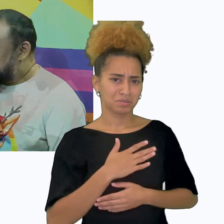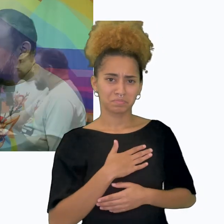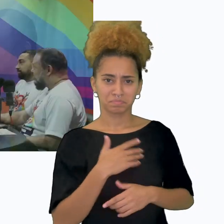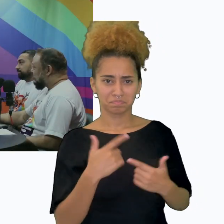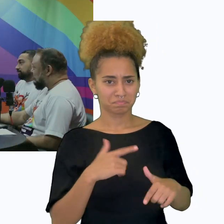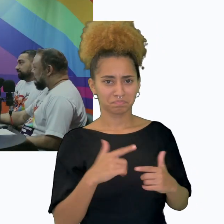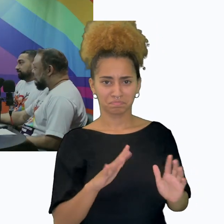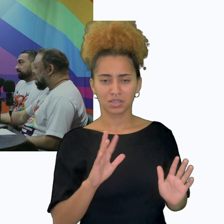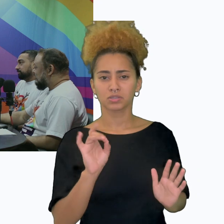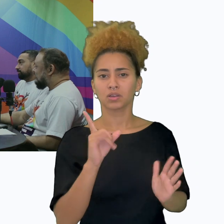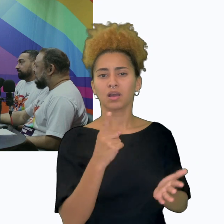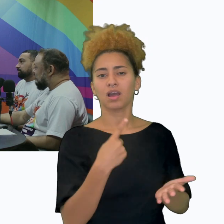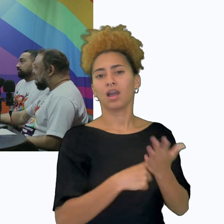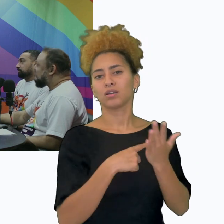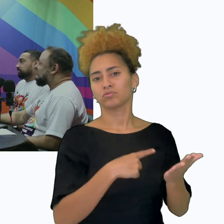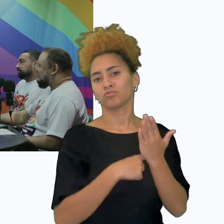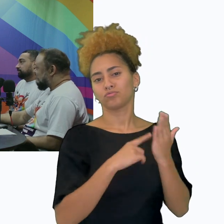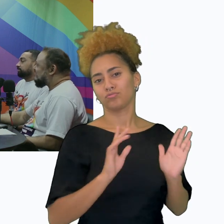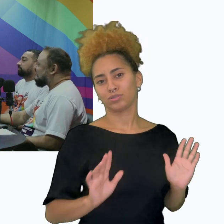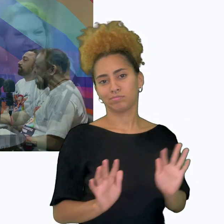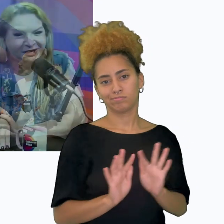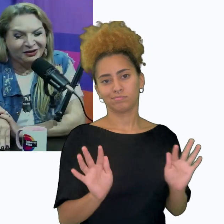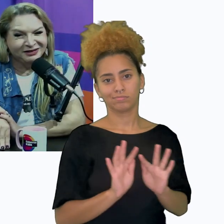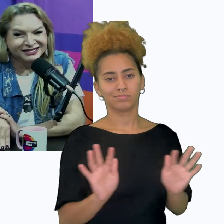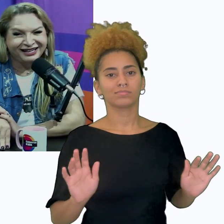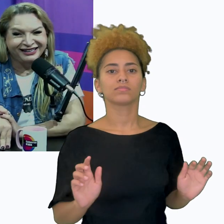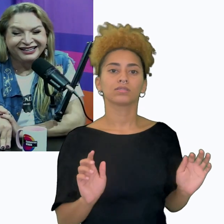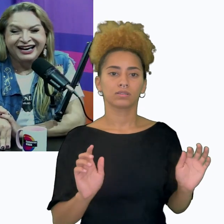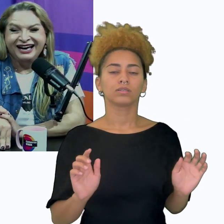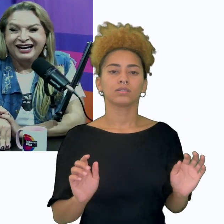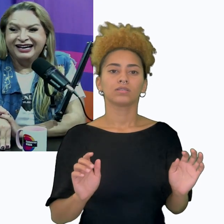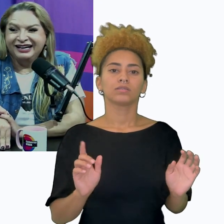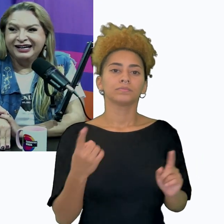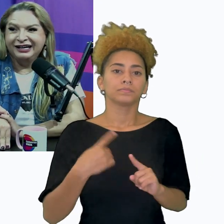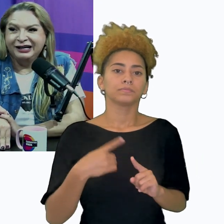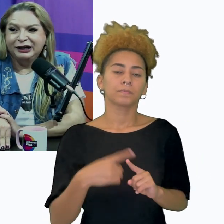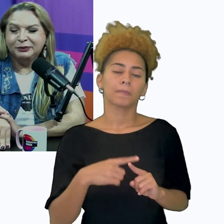Pra mim não existe cachê, existe ajuda de custo, né? Só pra começar.